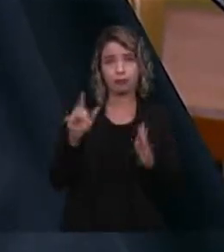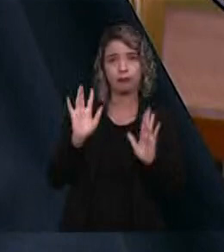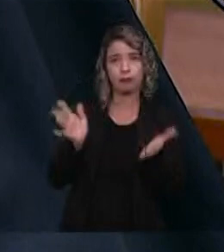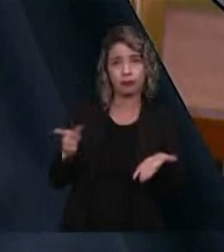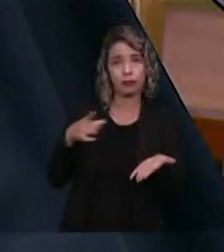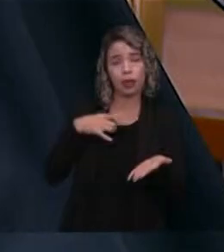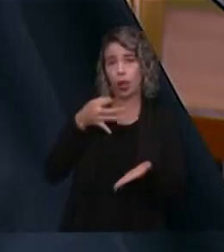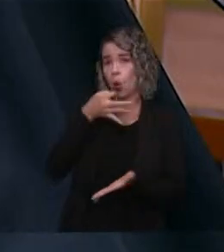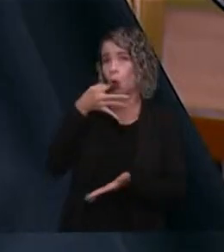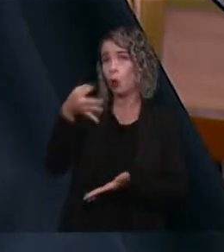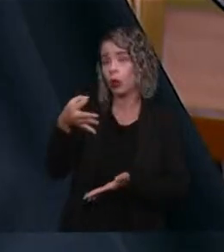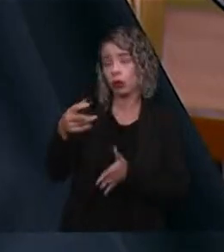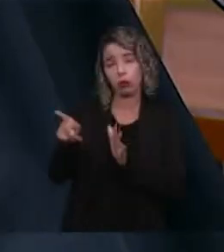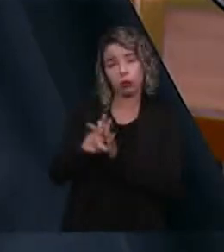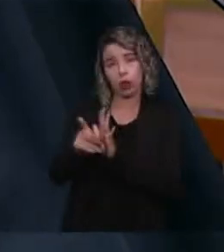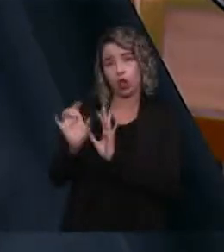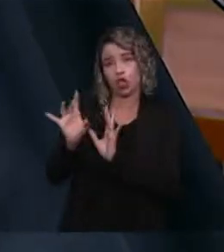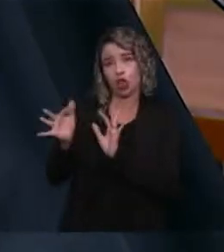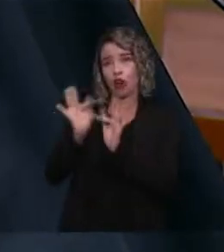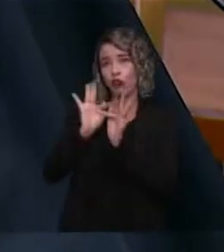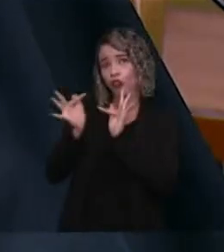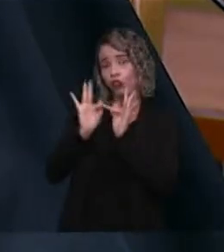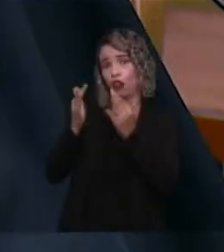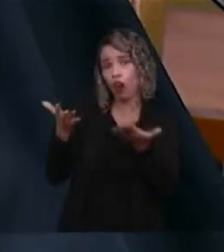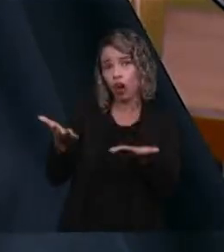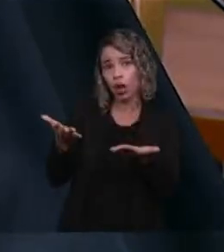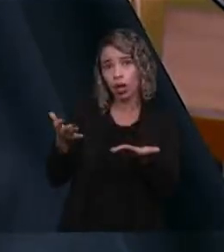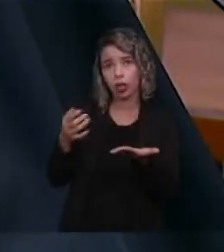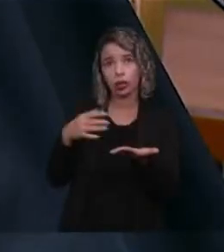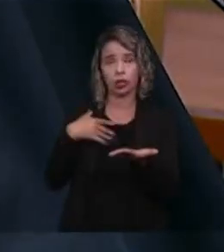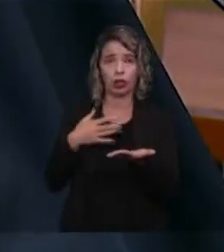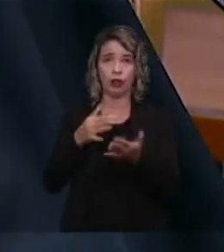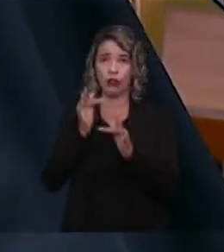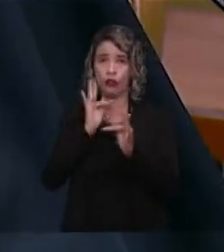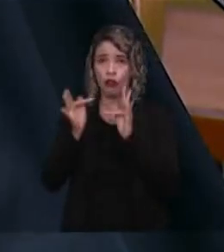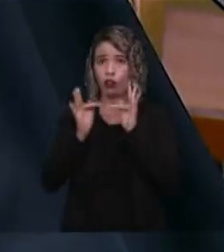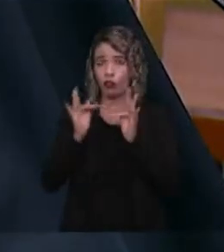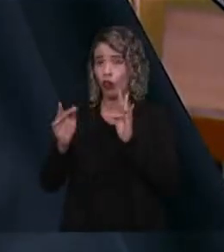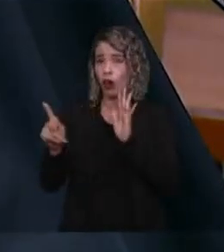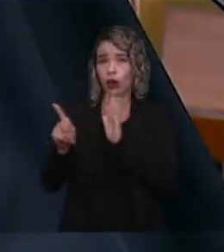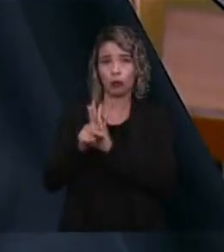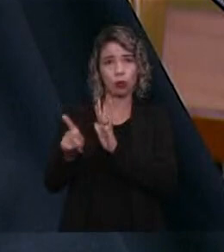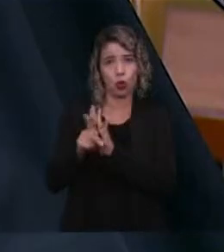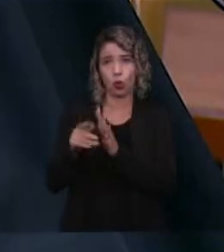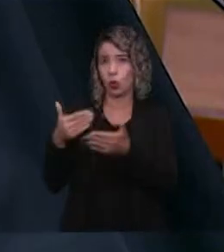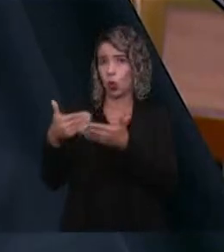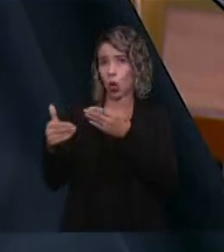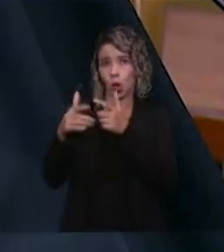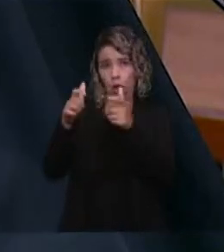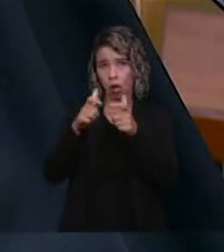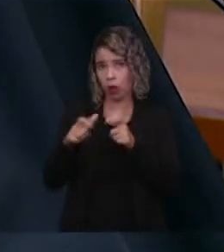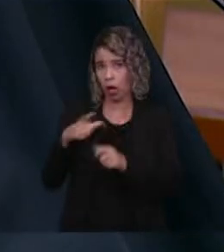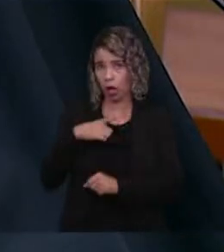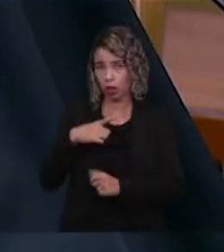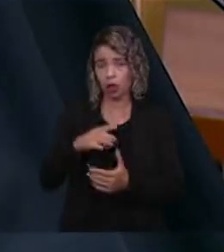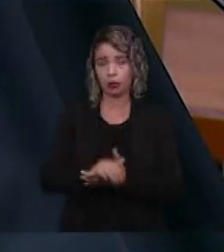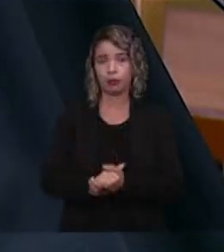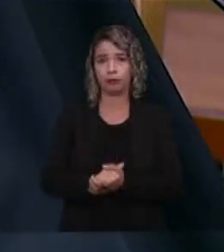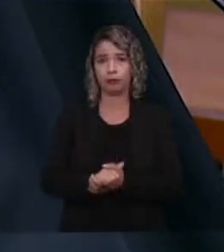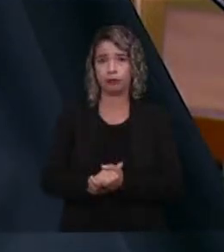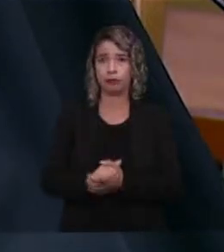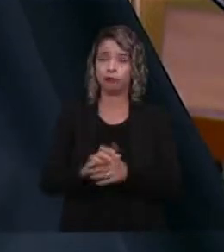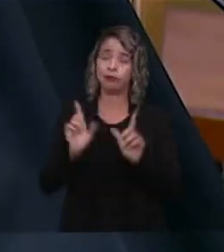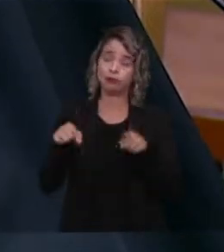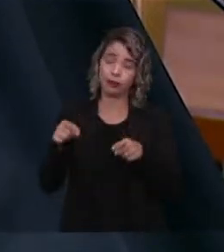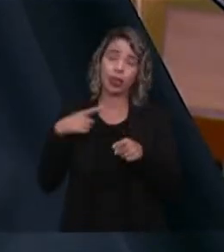claro que era um comentário rádio corredor, vamos assim dizer, a expressão que se usa em qualquer estabelecimento. Testemunha, o que se comentava é